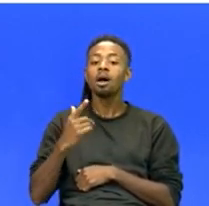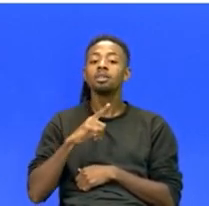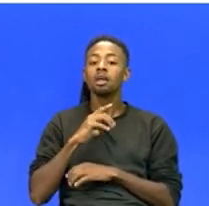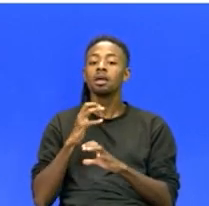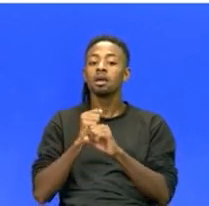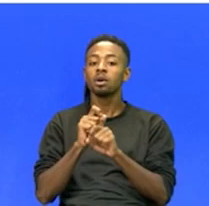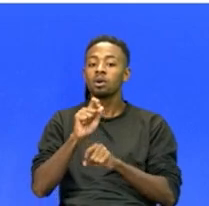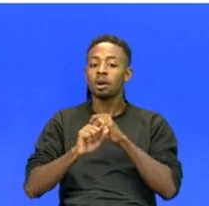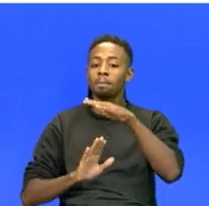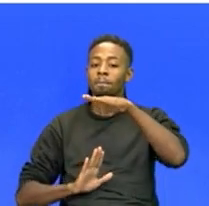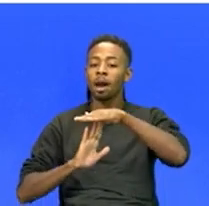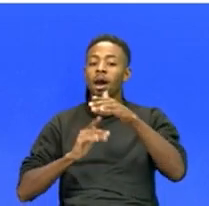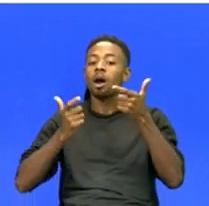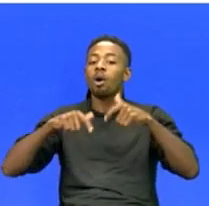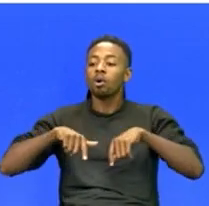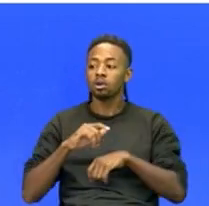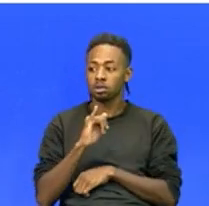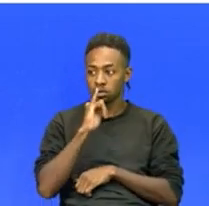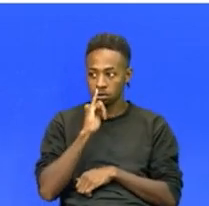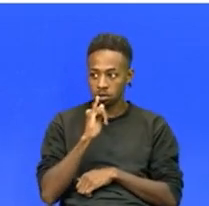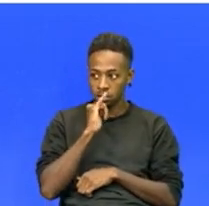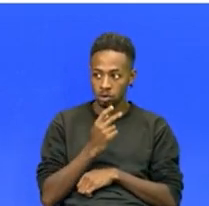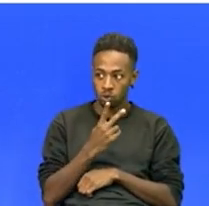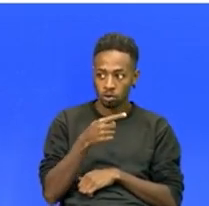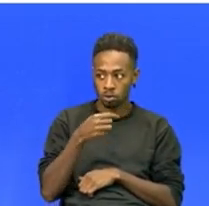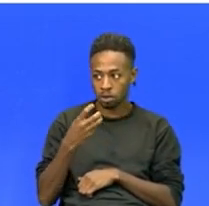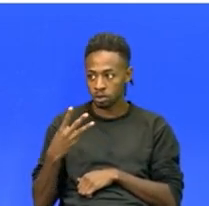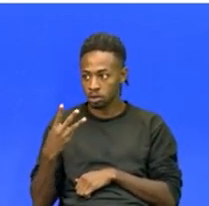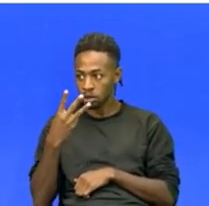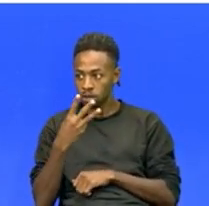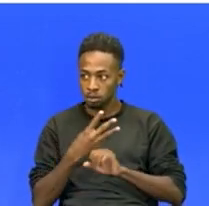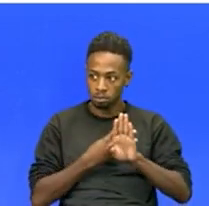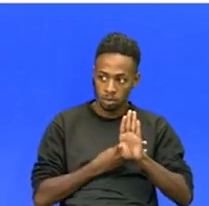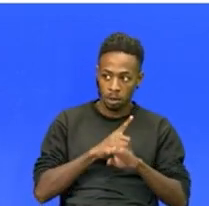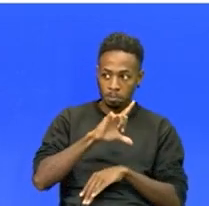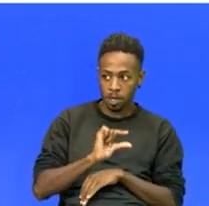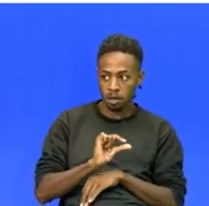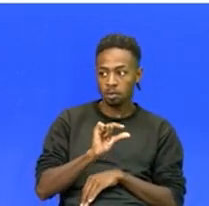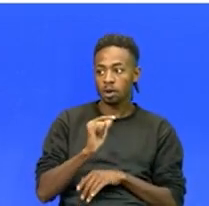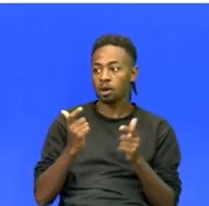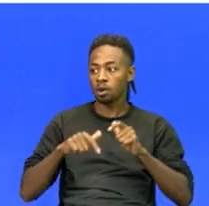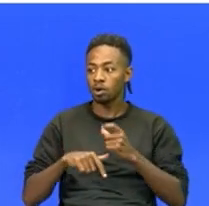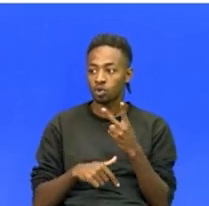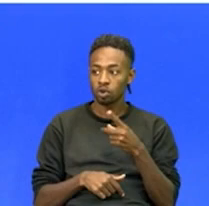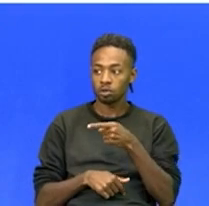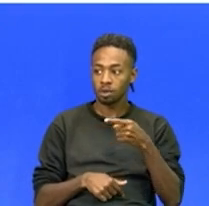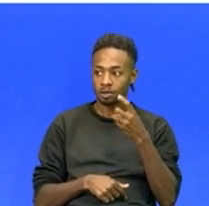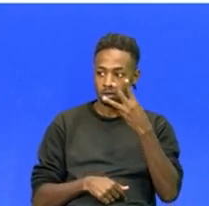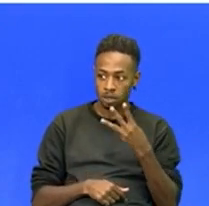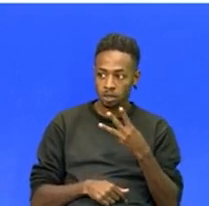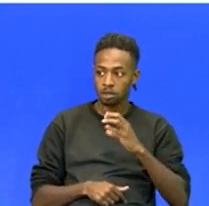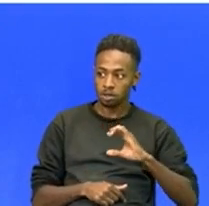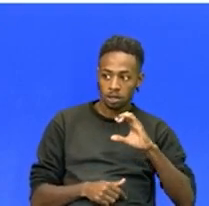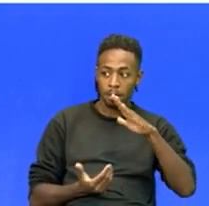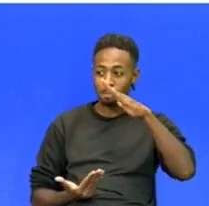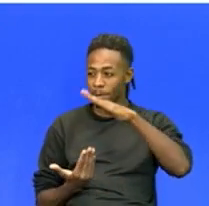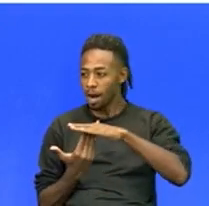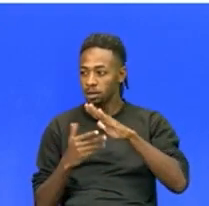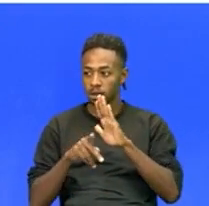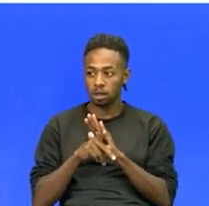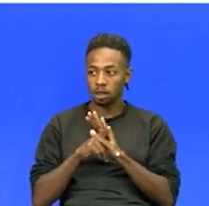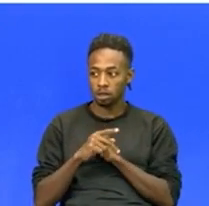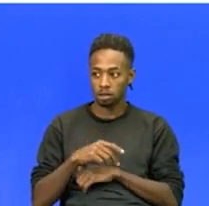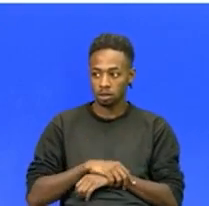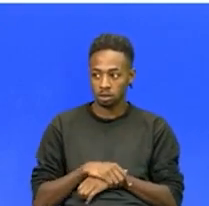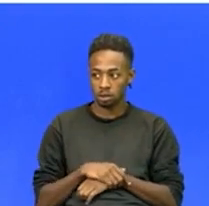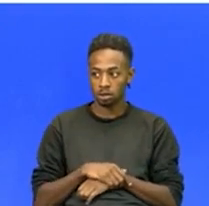A, um máximo em 2 e menos 3. Item B, mínimo em 2 e menos 3. Item C, máximo em